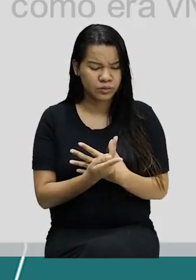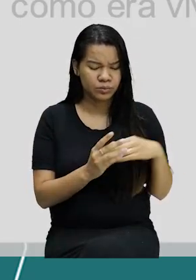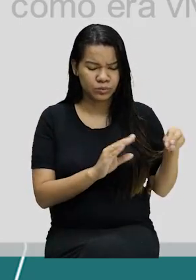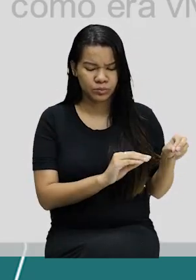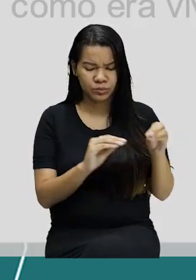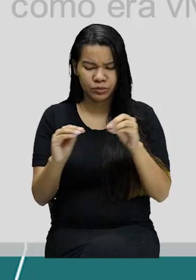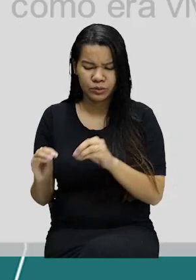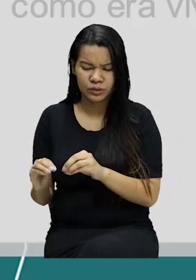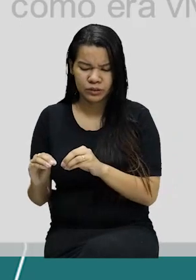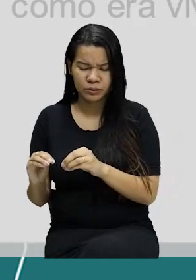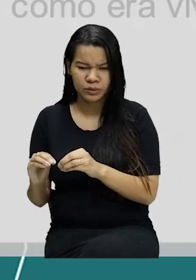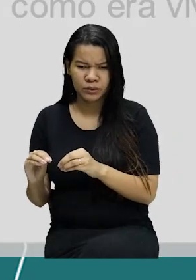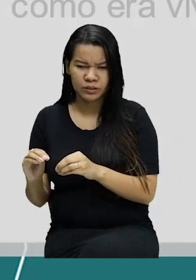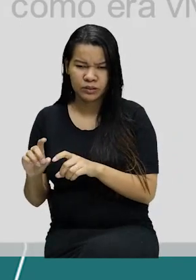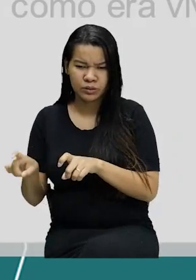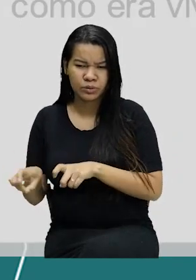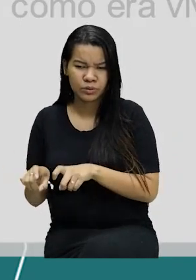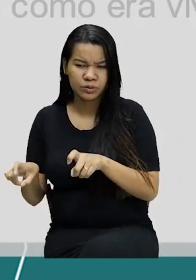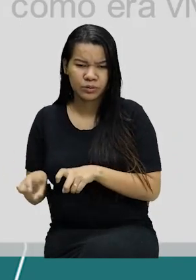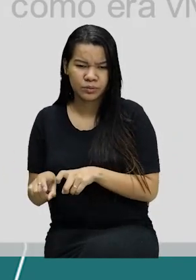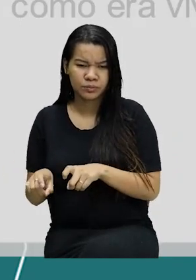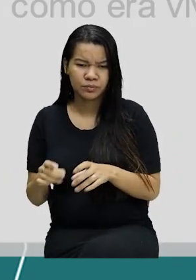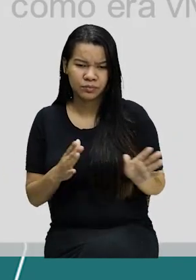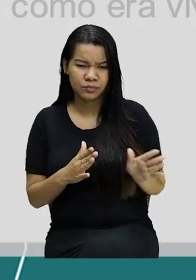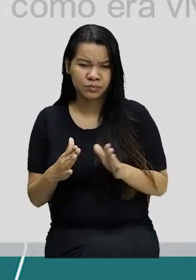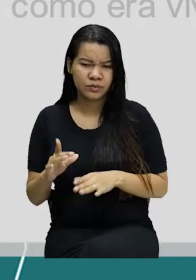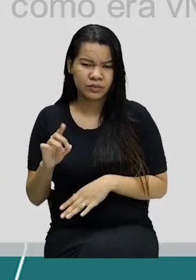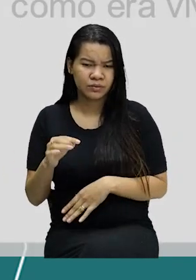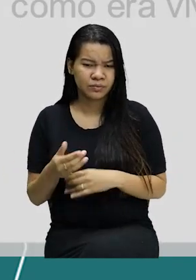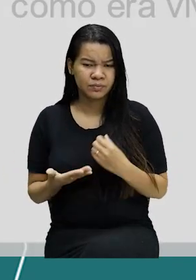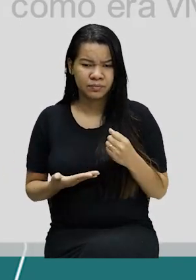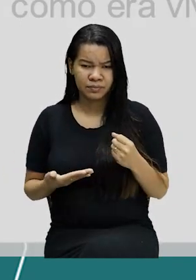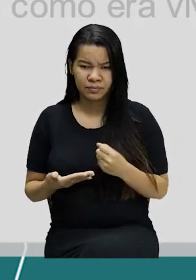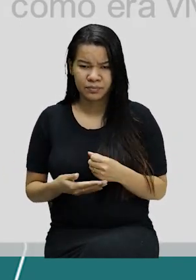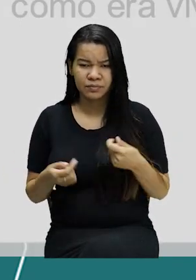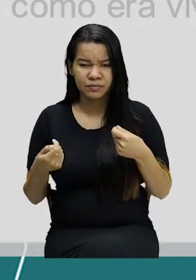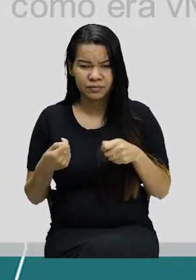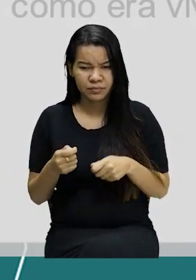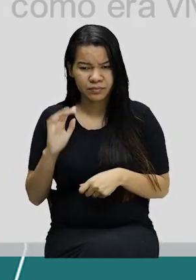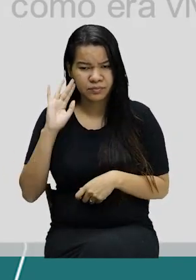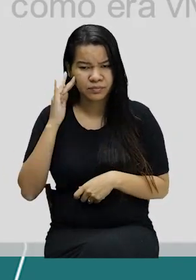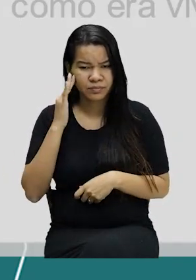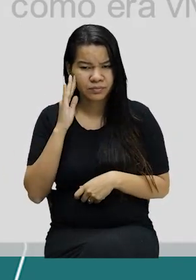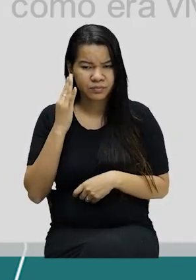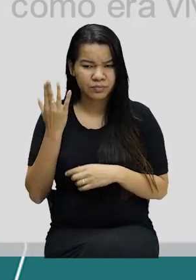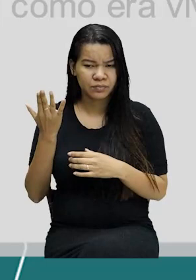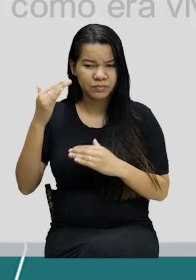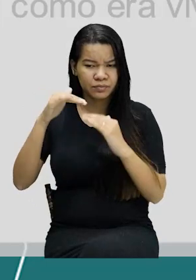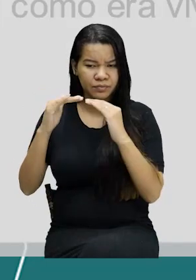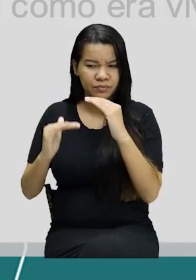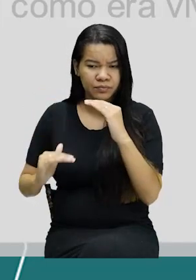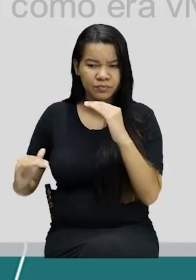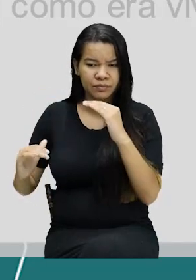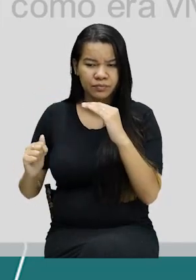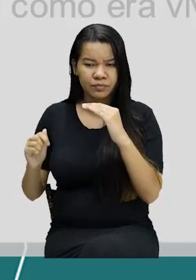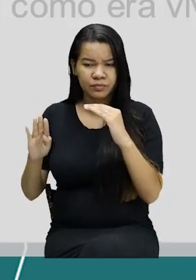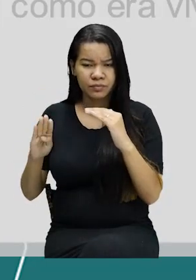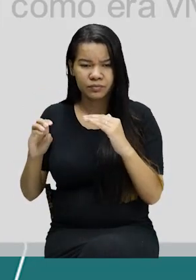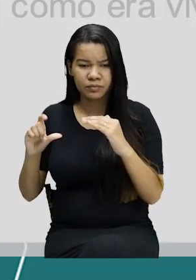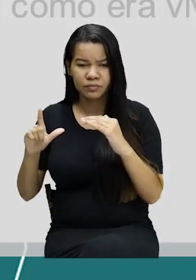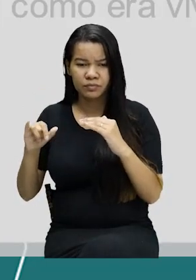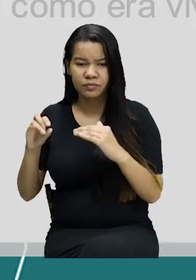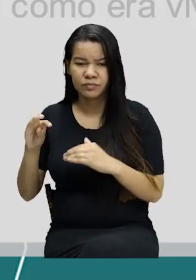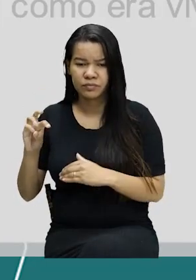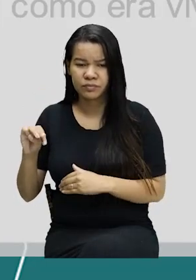êxodo rural. O período é fundamental para compreender o declínio do absolutismo e a ascensão da burguesia. Os